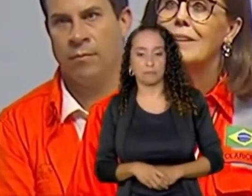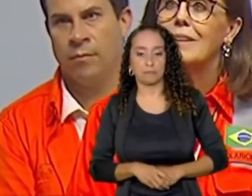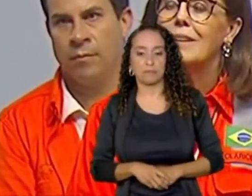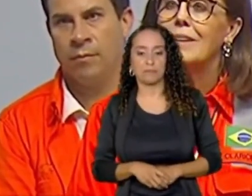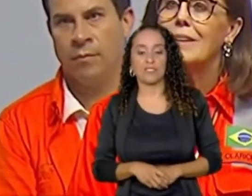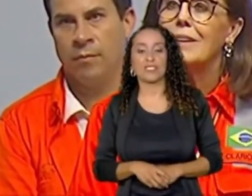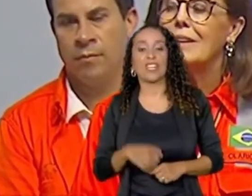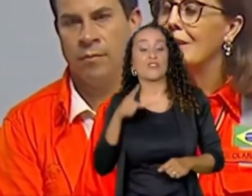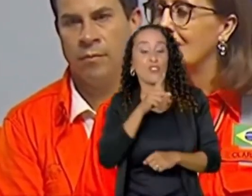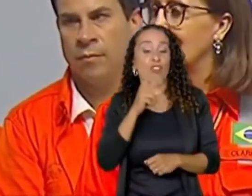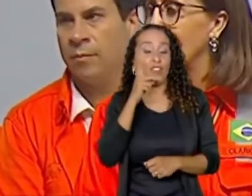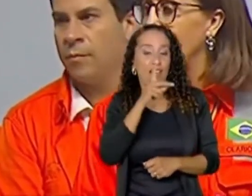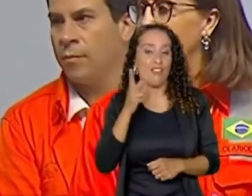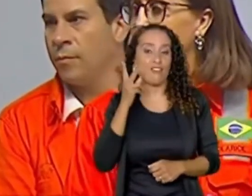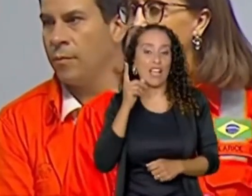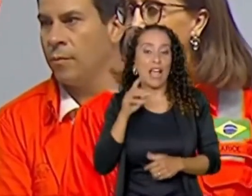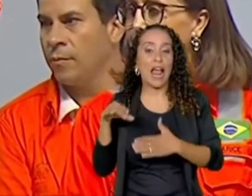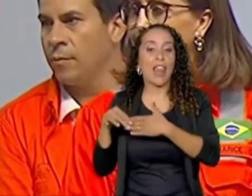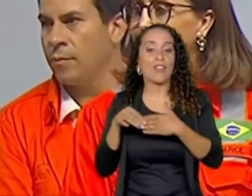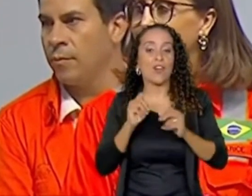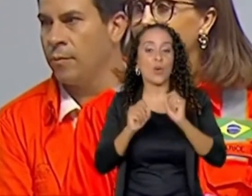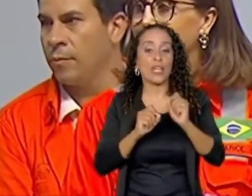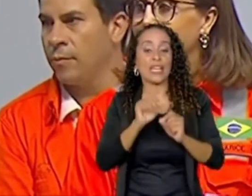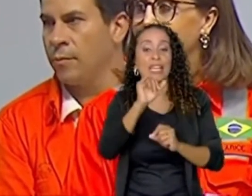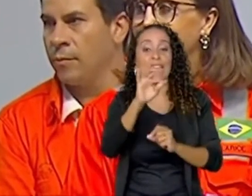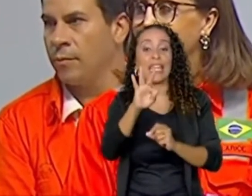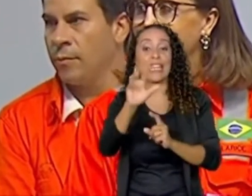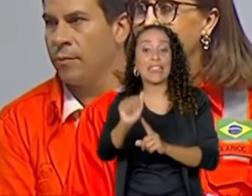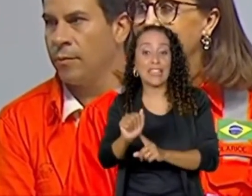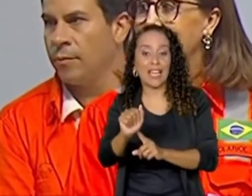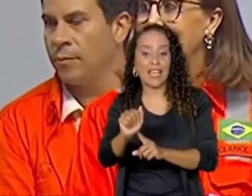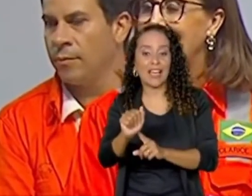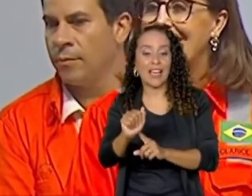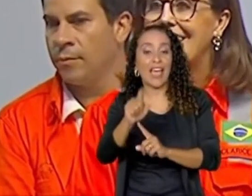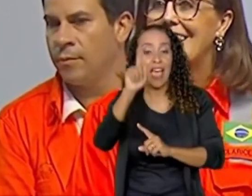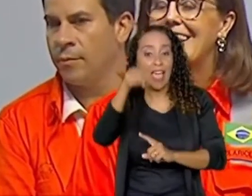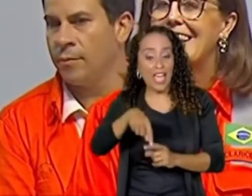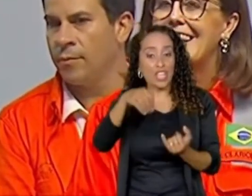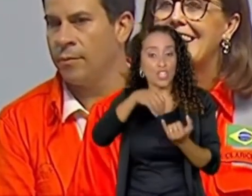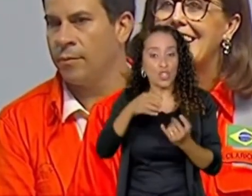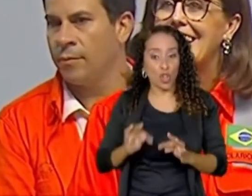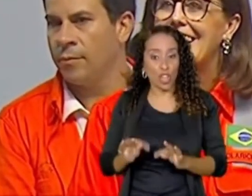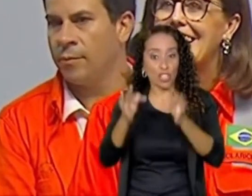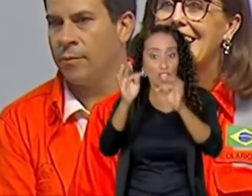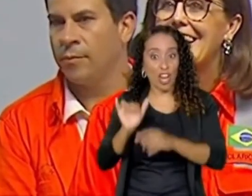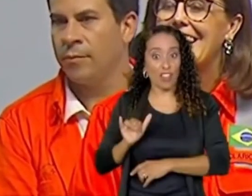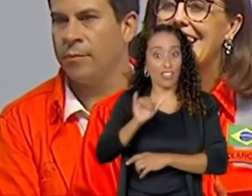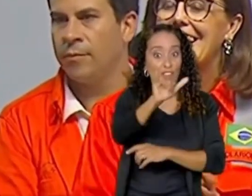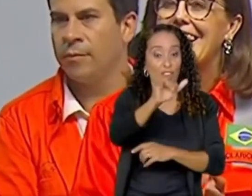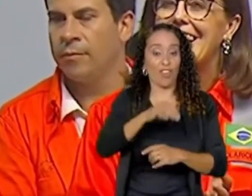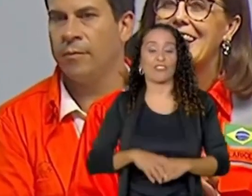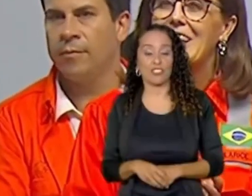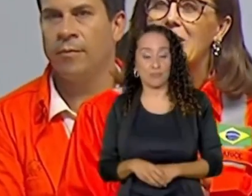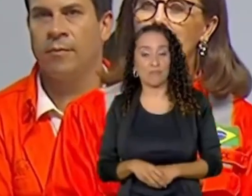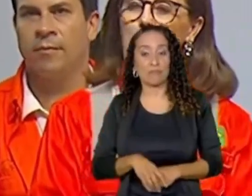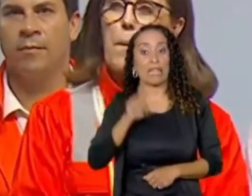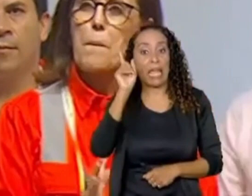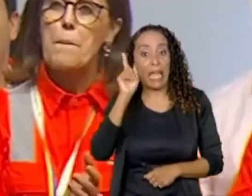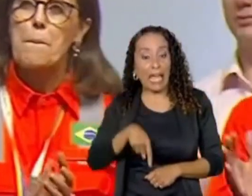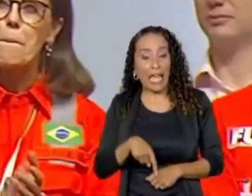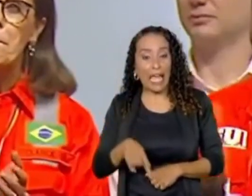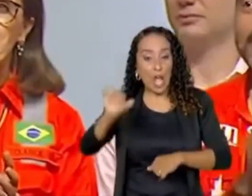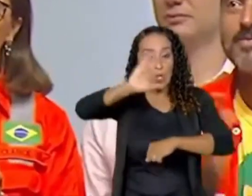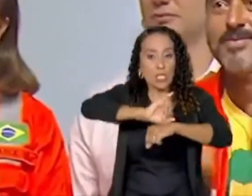vou à Fortaleza, levar o ITA, o Instituto Tecnológico da Aeronáutica, que é um centro